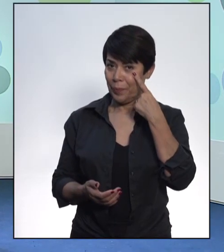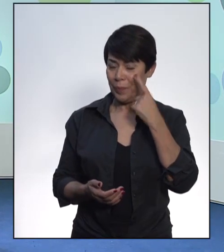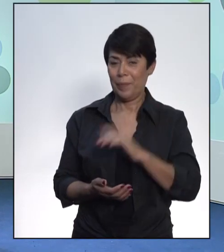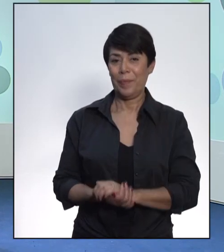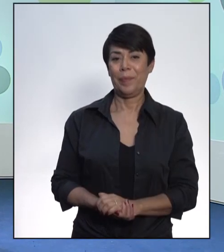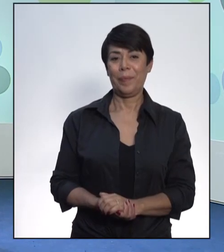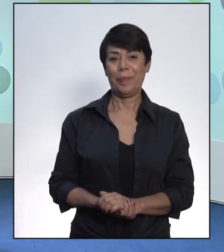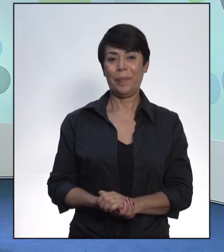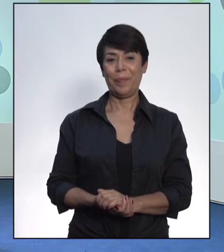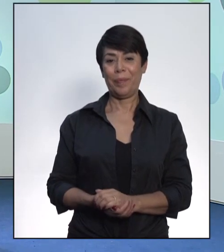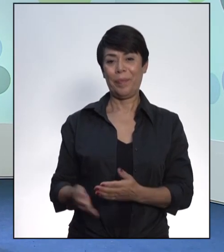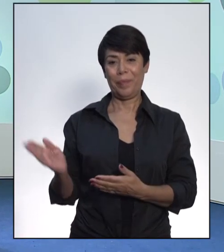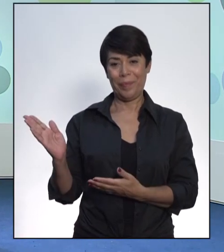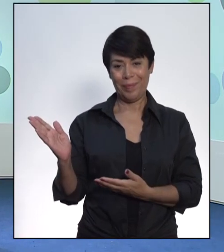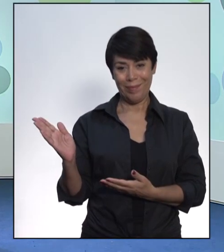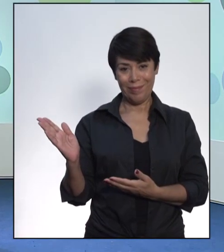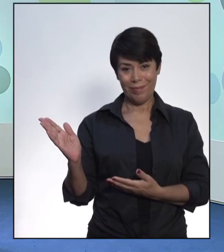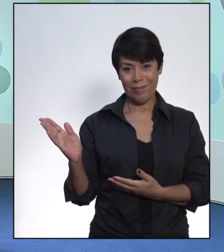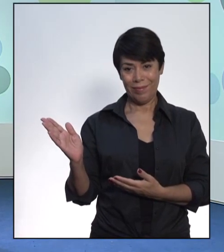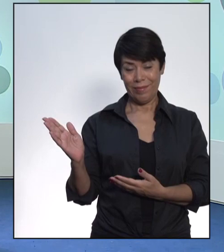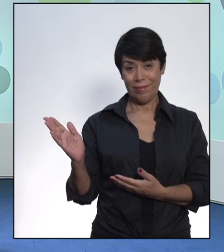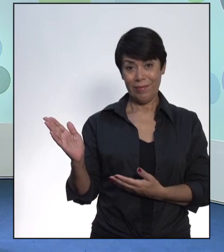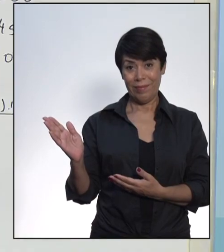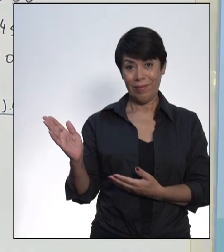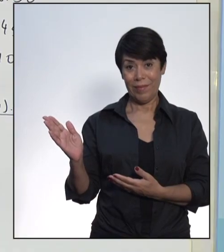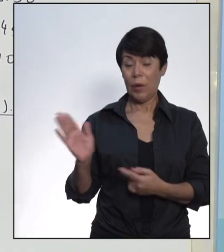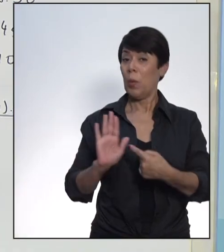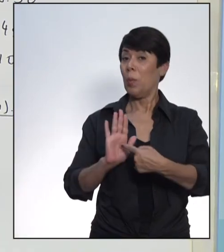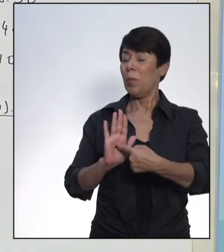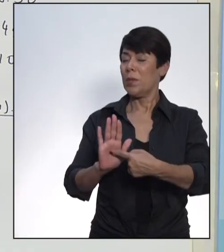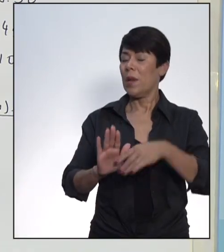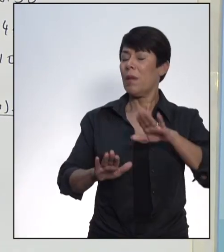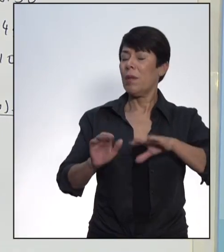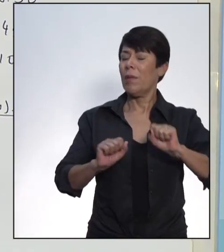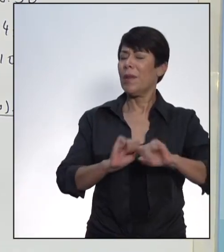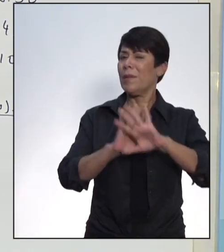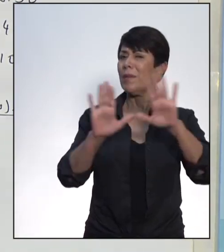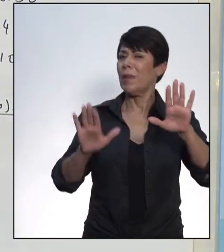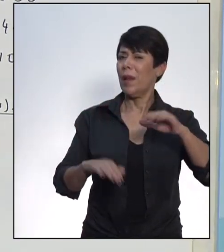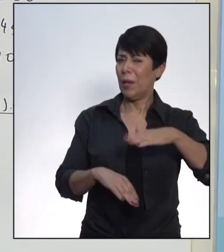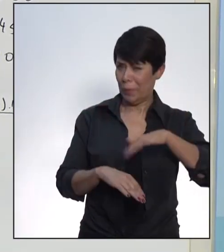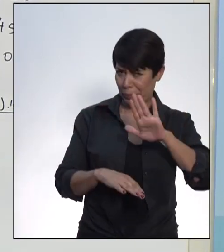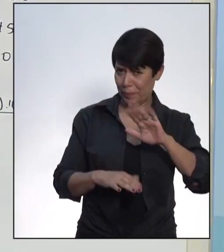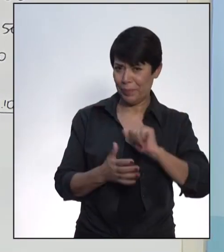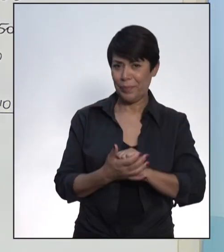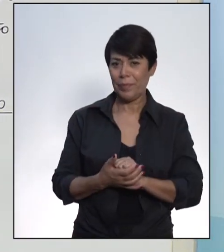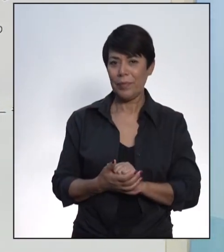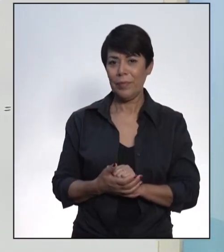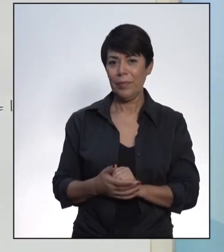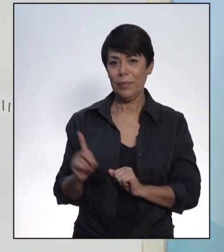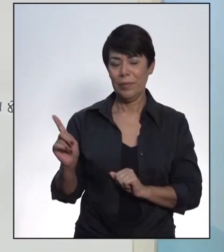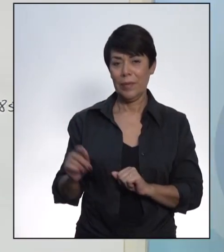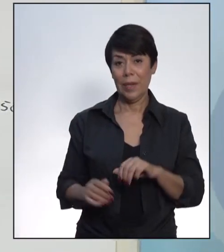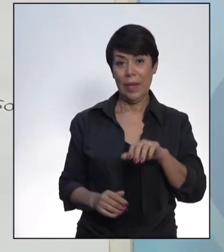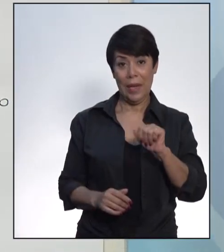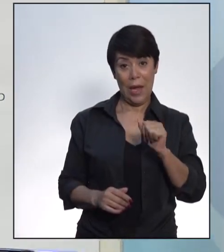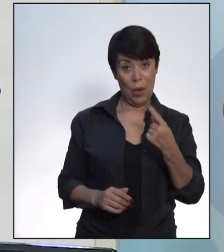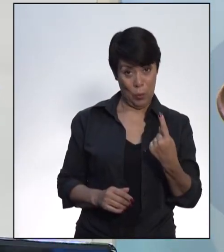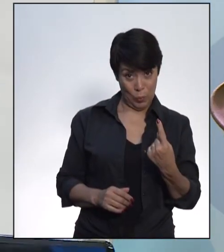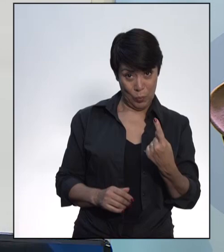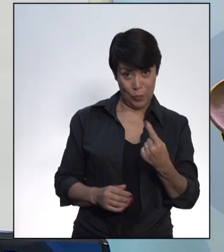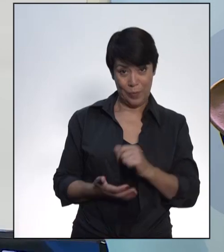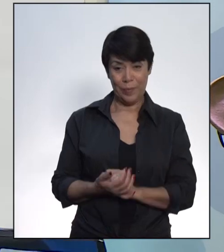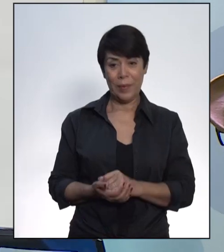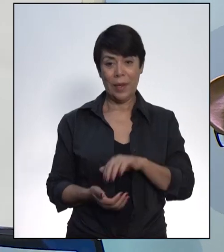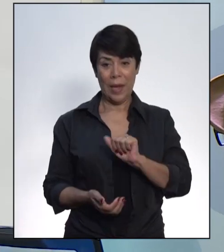então. Então, olhando aqui, talvez fique mais claro para vocês do seguinte. Meu A1,